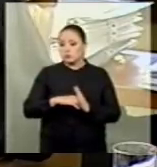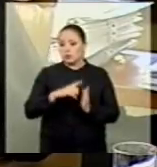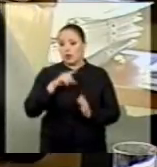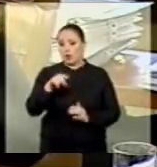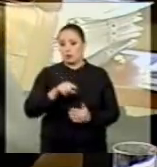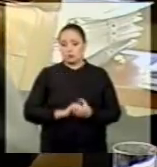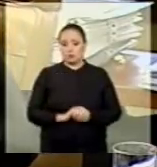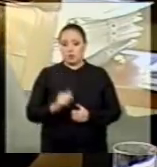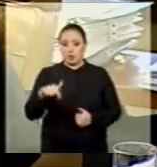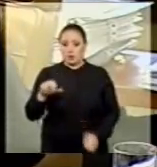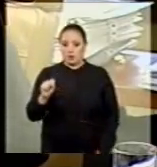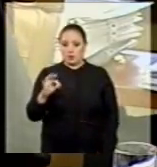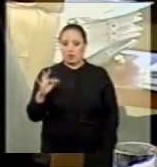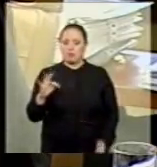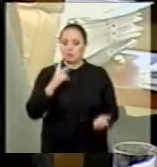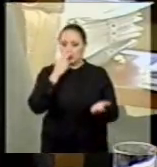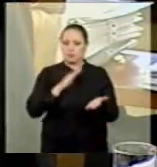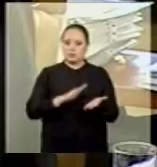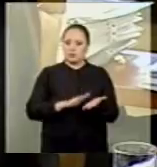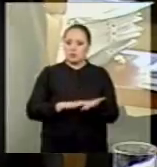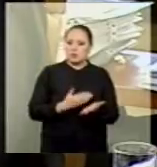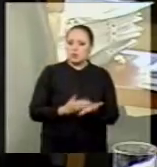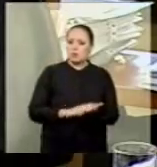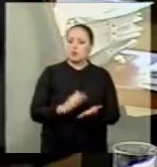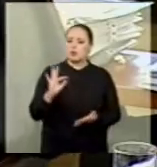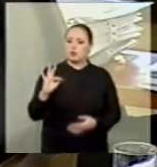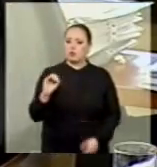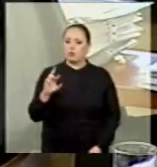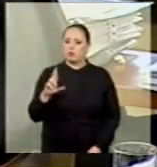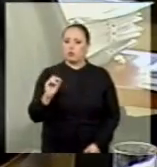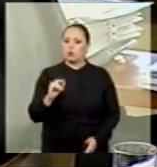Aqui nós estamos dando uma interpretação que o foro está sendo mantido, sim.